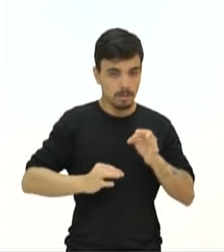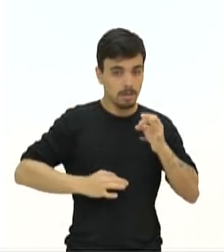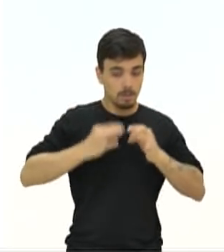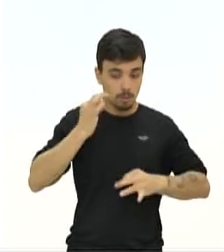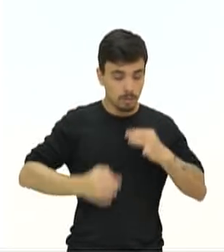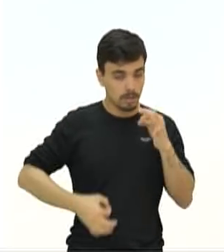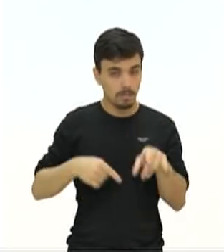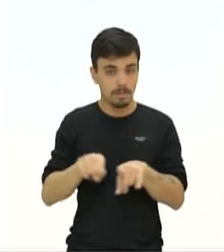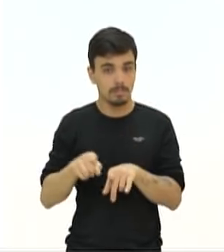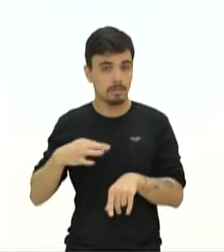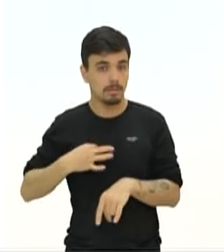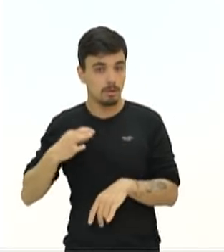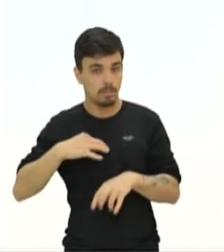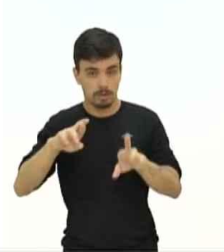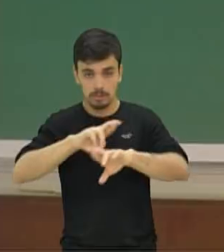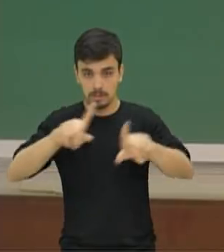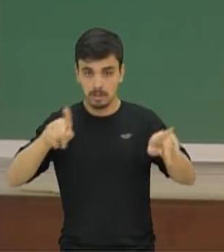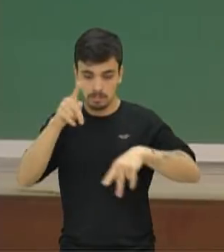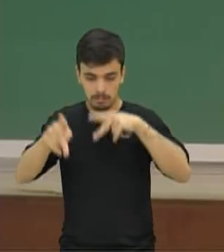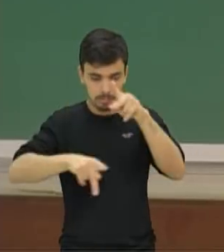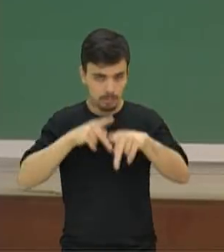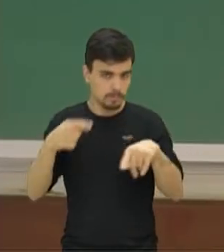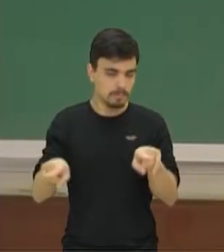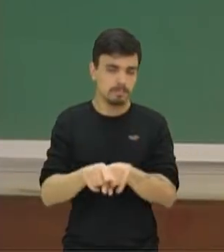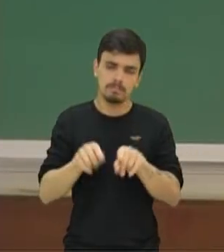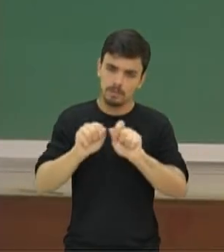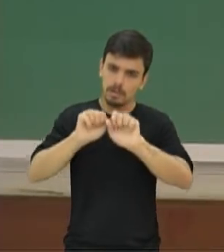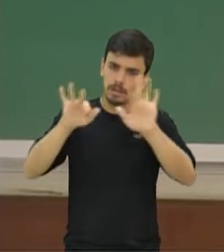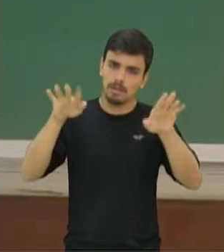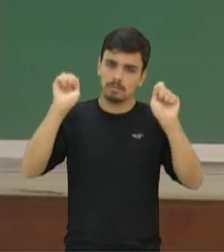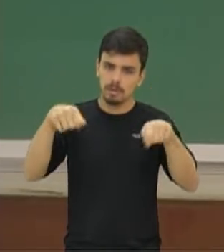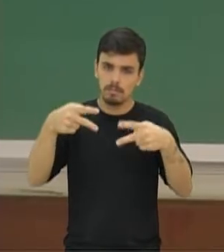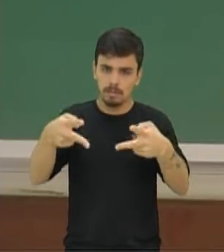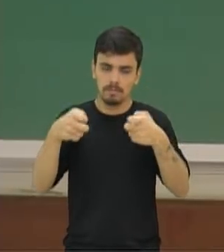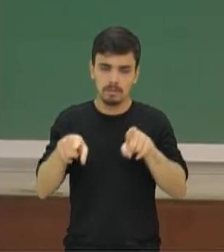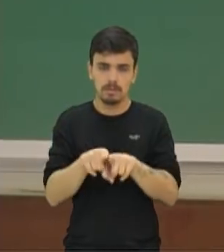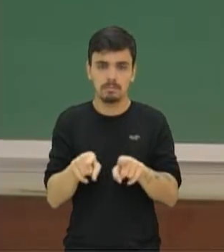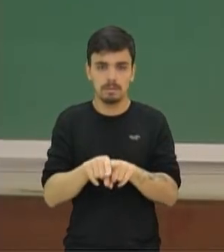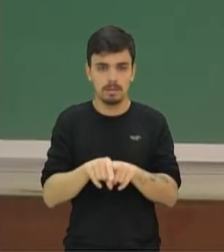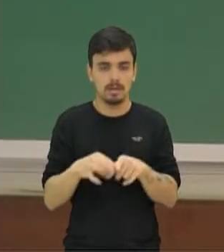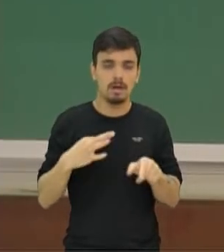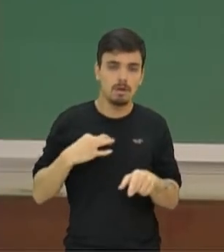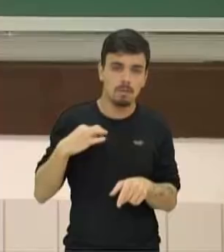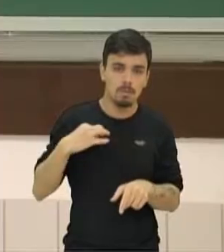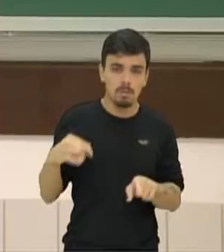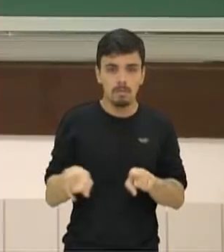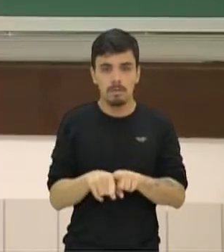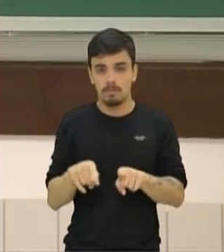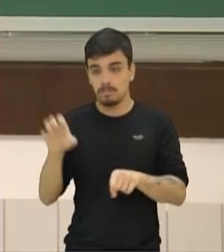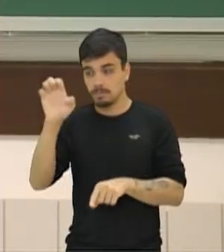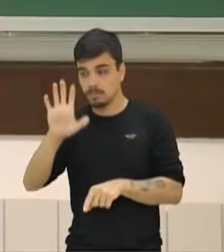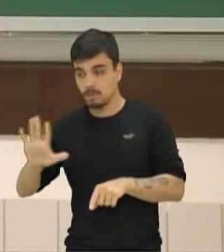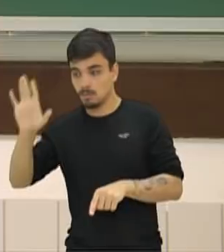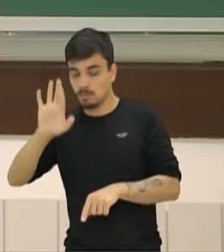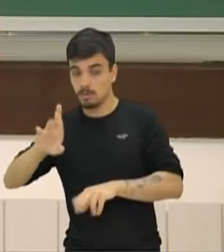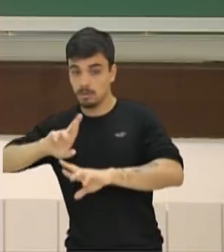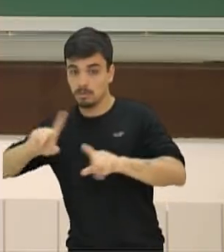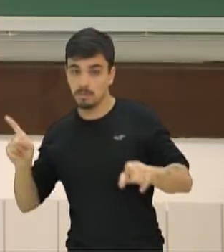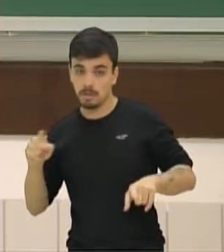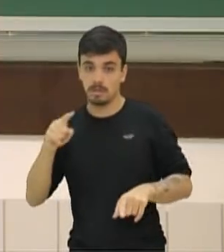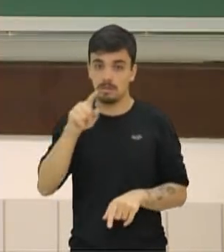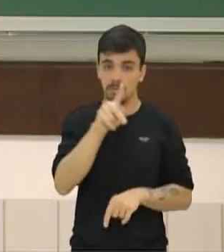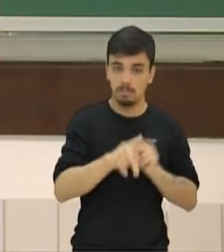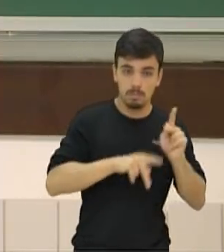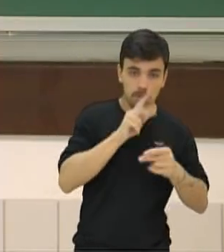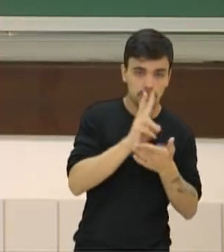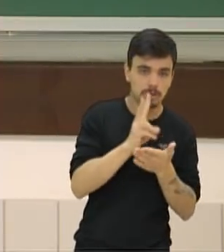vestimentas diferentes, né? Então, tá bem claro isso também, né? As roupas ali, né? Europeu de um jeito, o povo indígena de